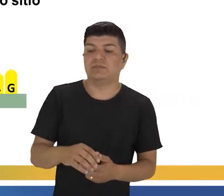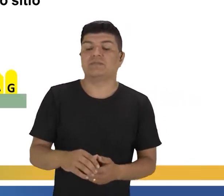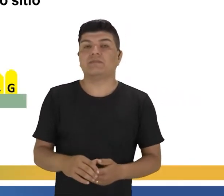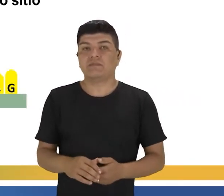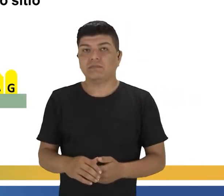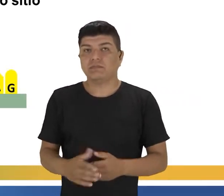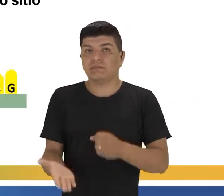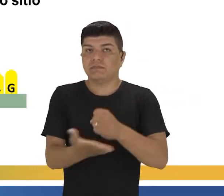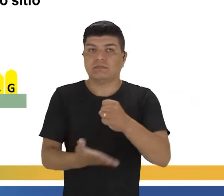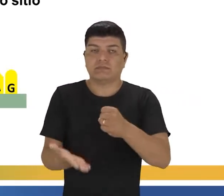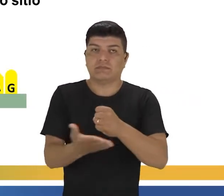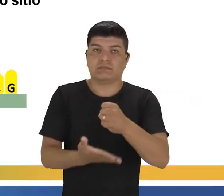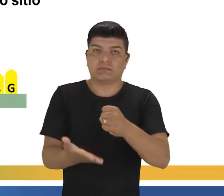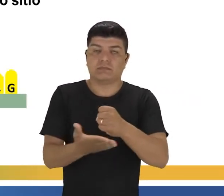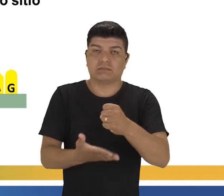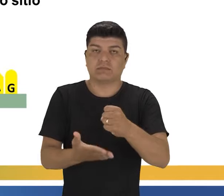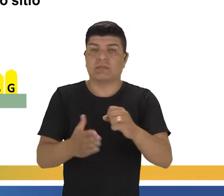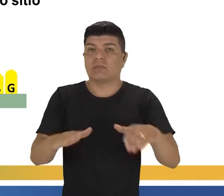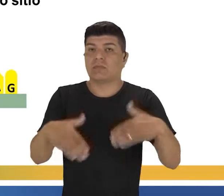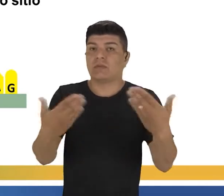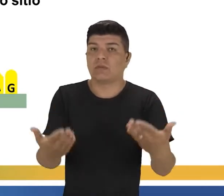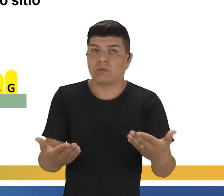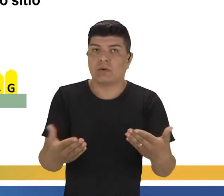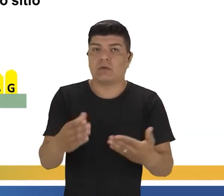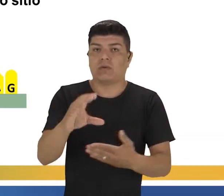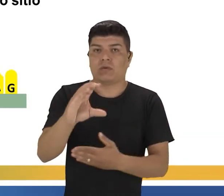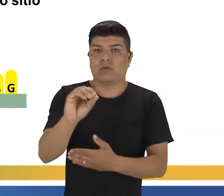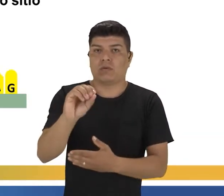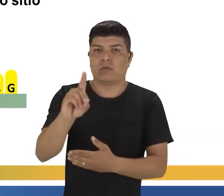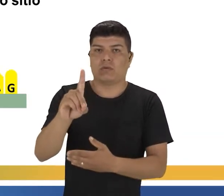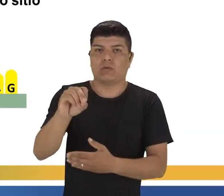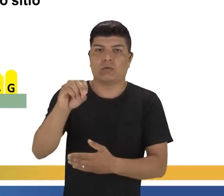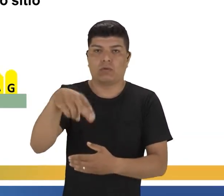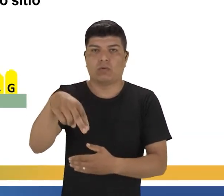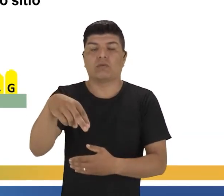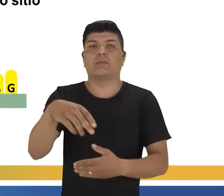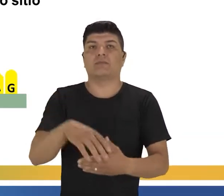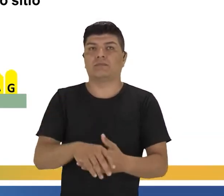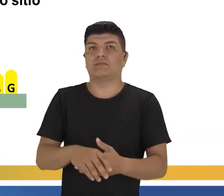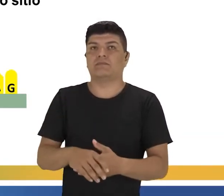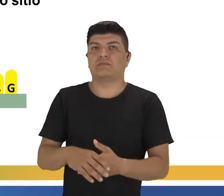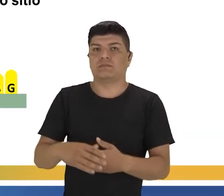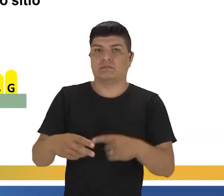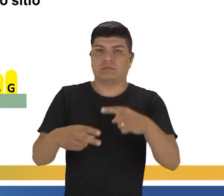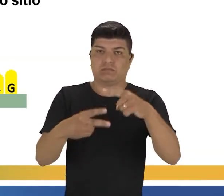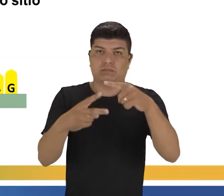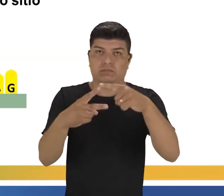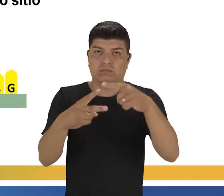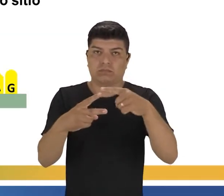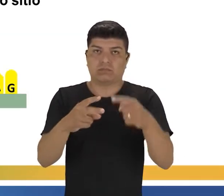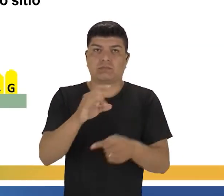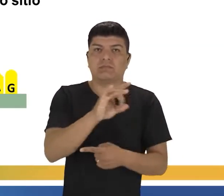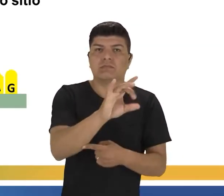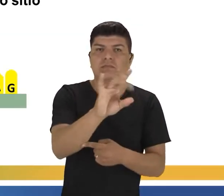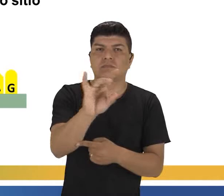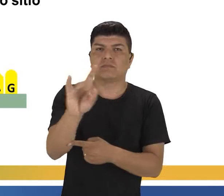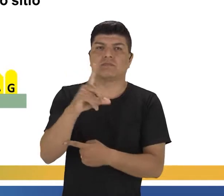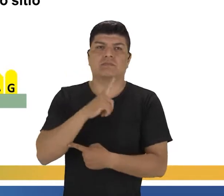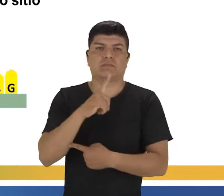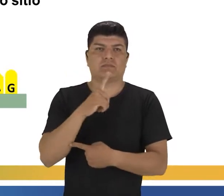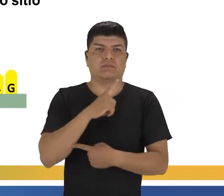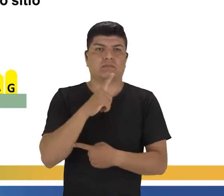bases nitrogenadas. Como assim o mesmo códon? Cada trincazinha de base nitrogenada, nós vamos